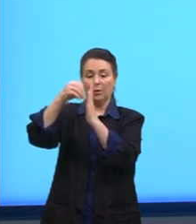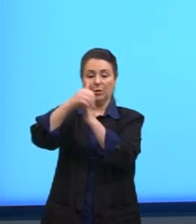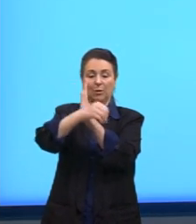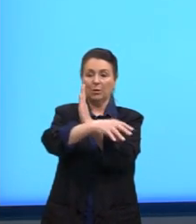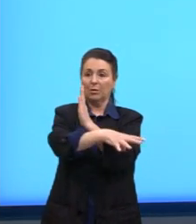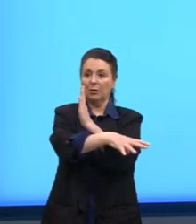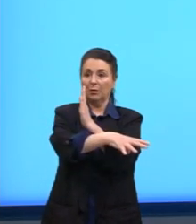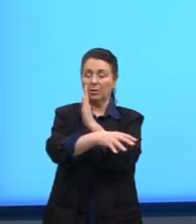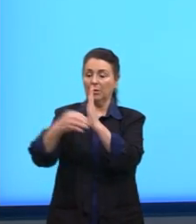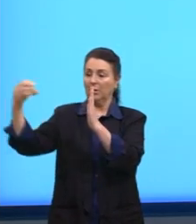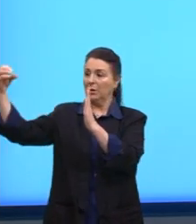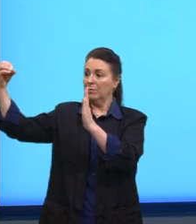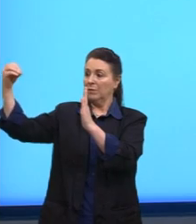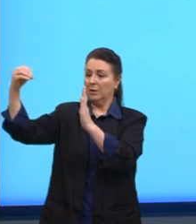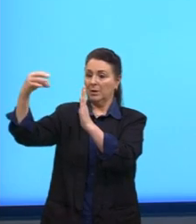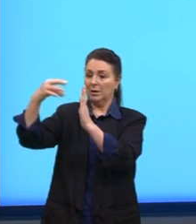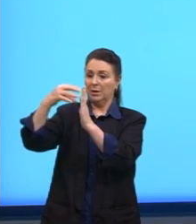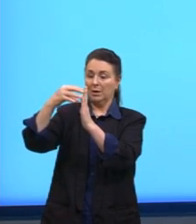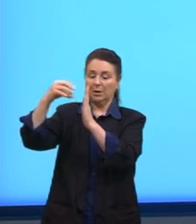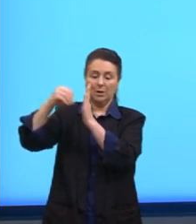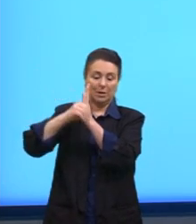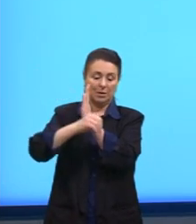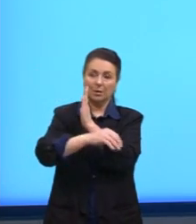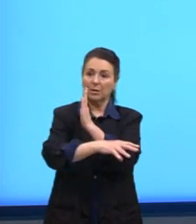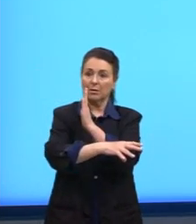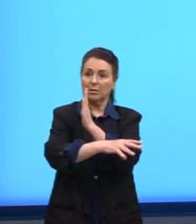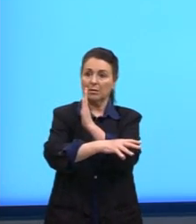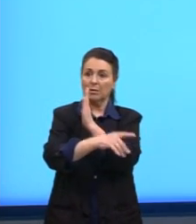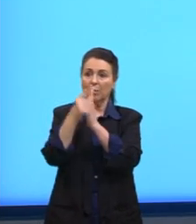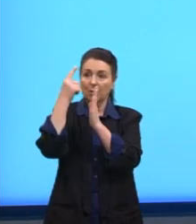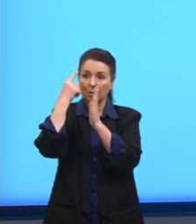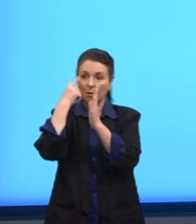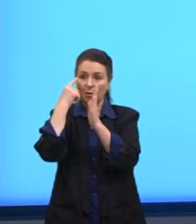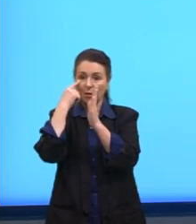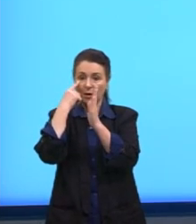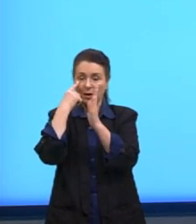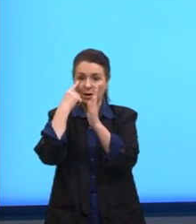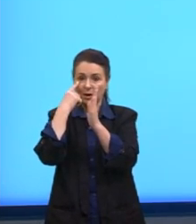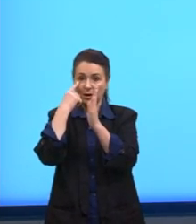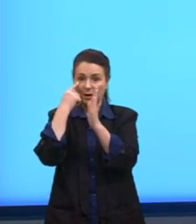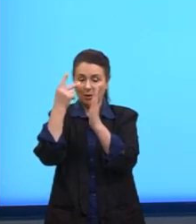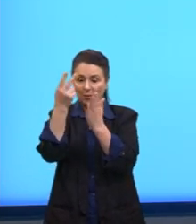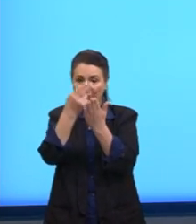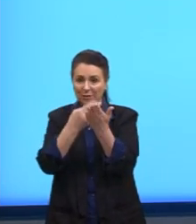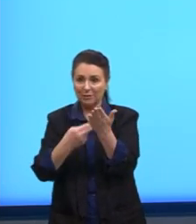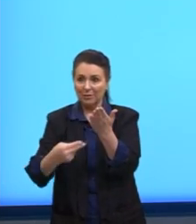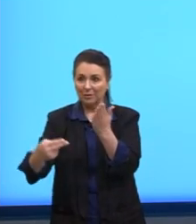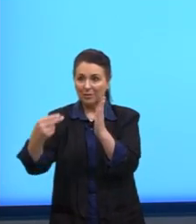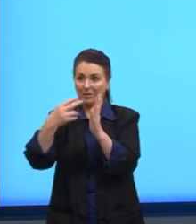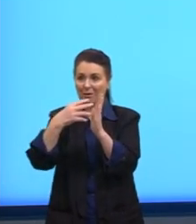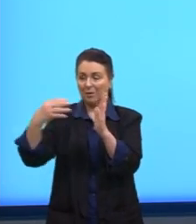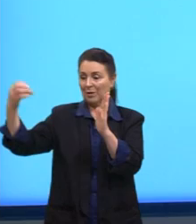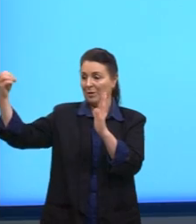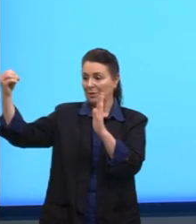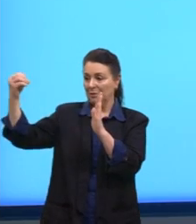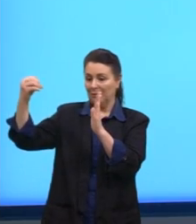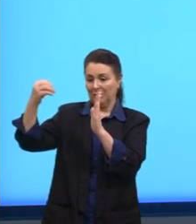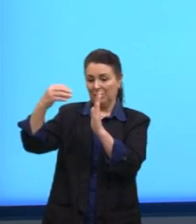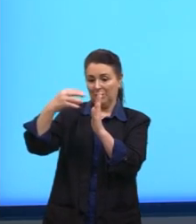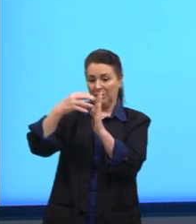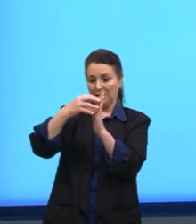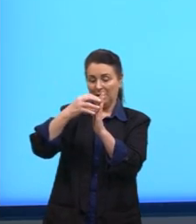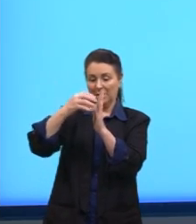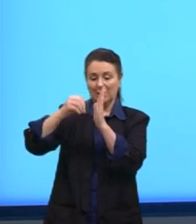inversa então ó vejam cada ponto desse desenho ele vai ser projetado na posição